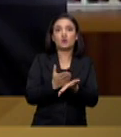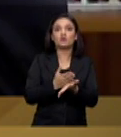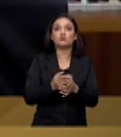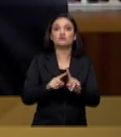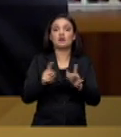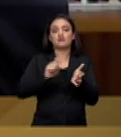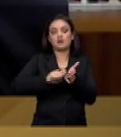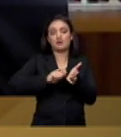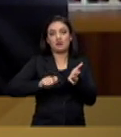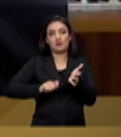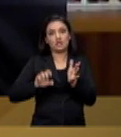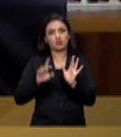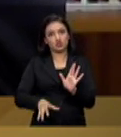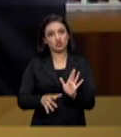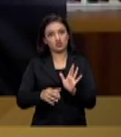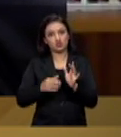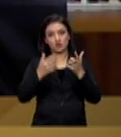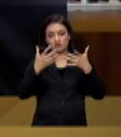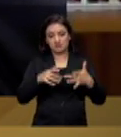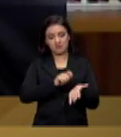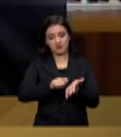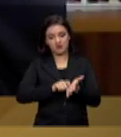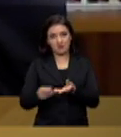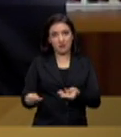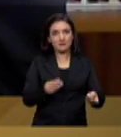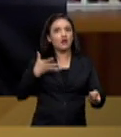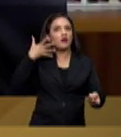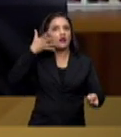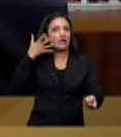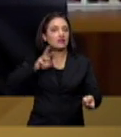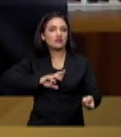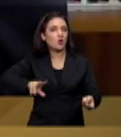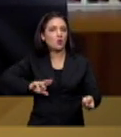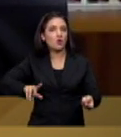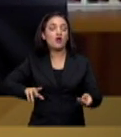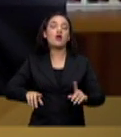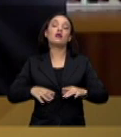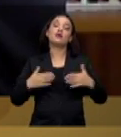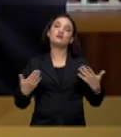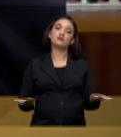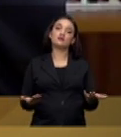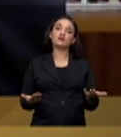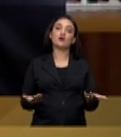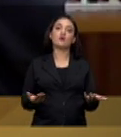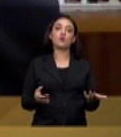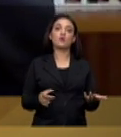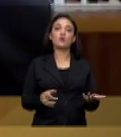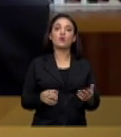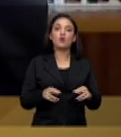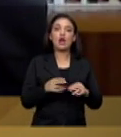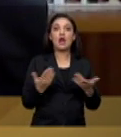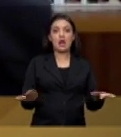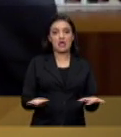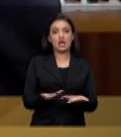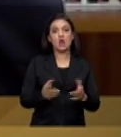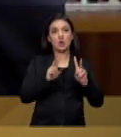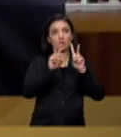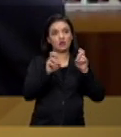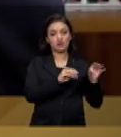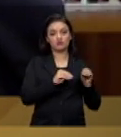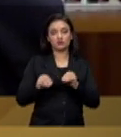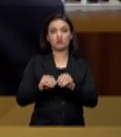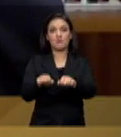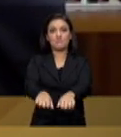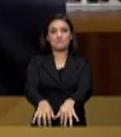orais. A pedido do presidente, ministro Luiz Fux, trago a matéria no plenário físico. Retirei-a, portanto,